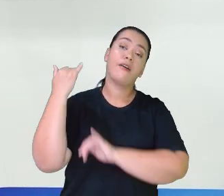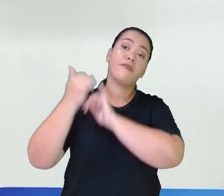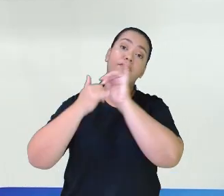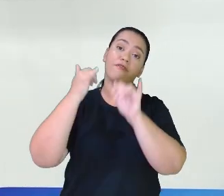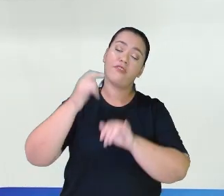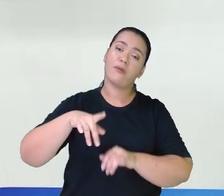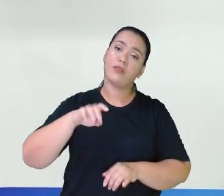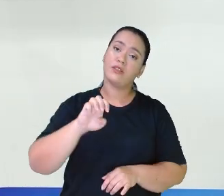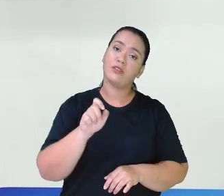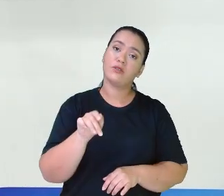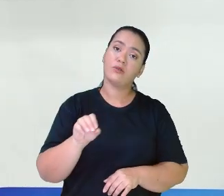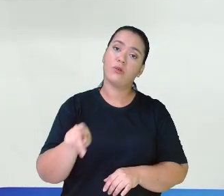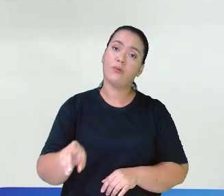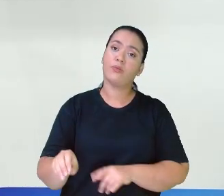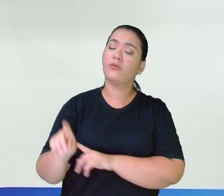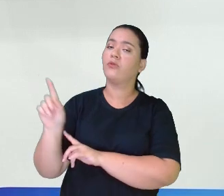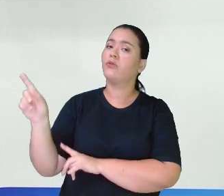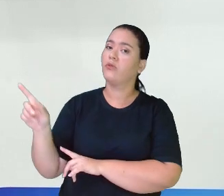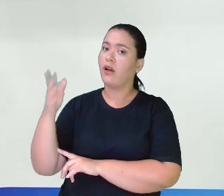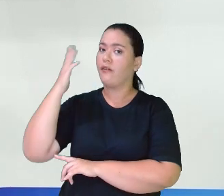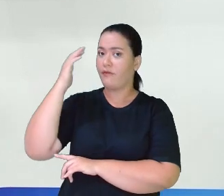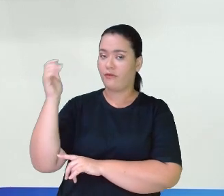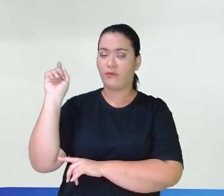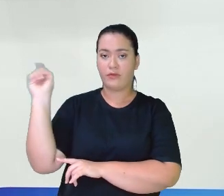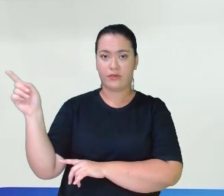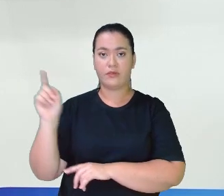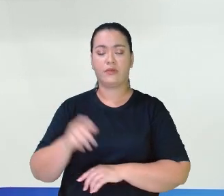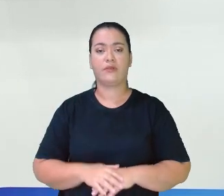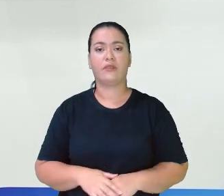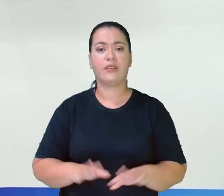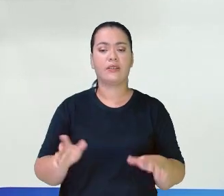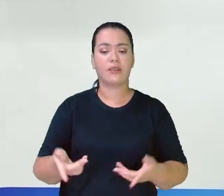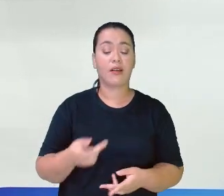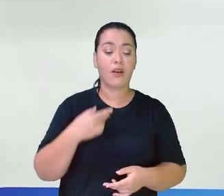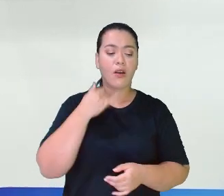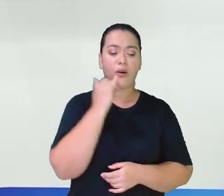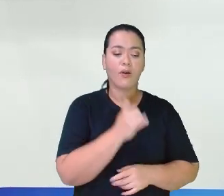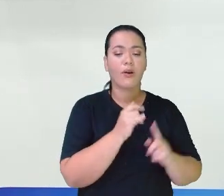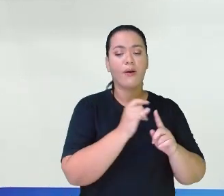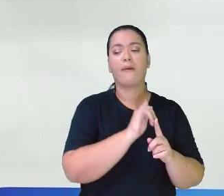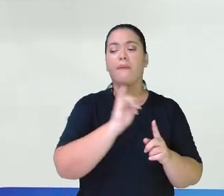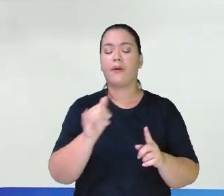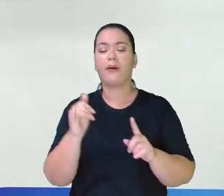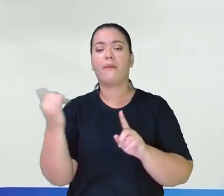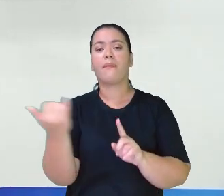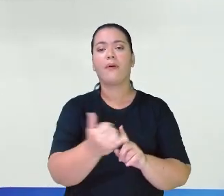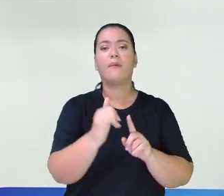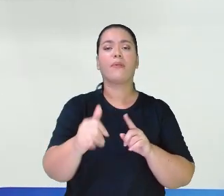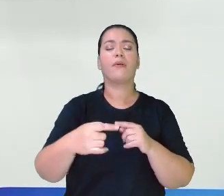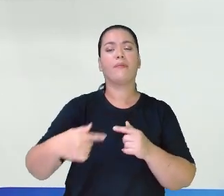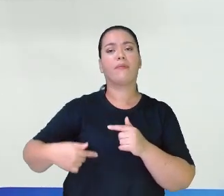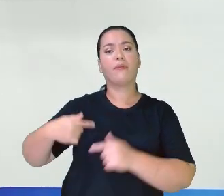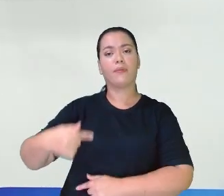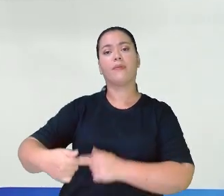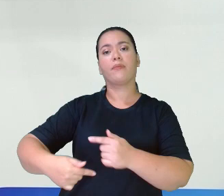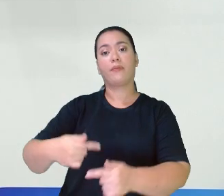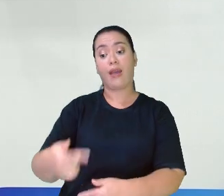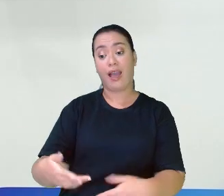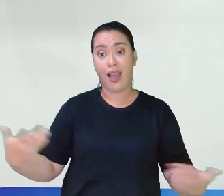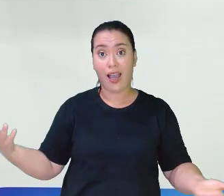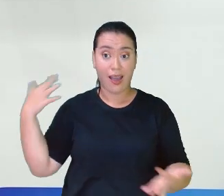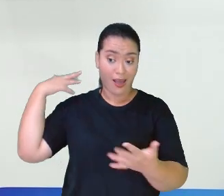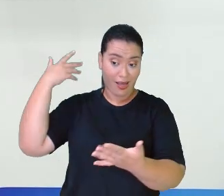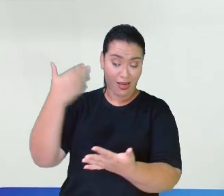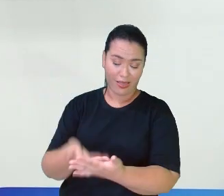conhecidas assim, na tradição oral. Ele contava para alguém, e essa pessoa contava para outra, e até chegar até nós. Gente,